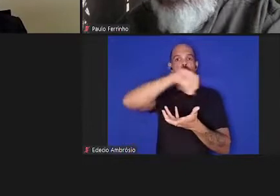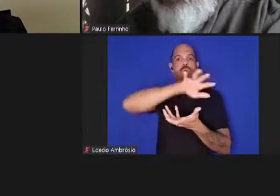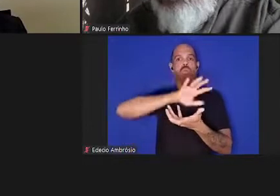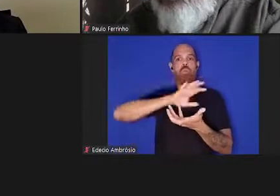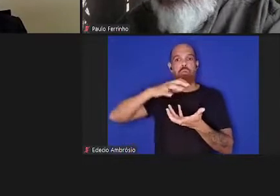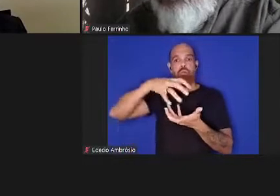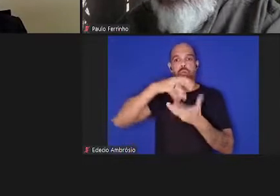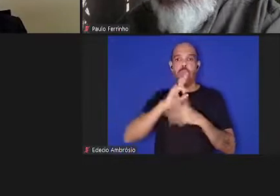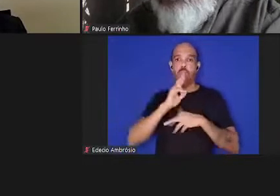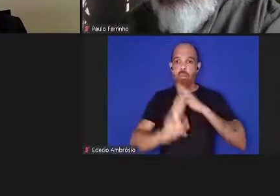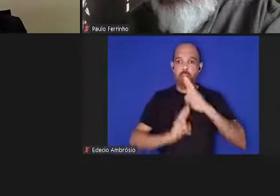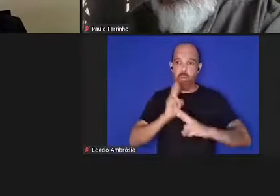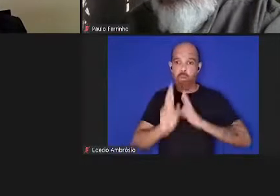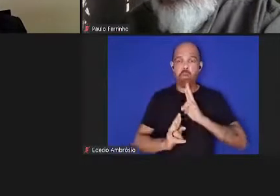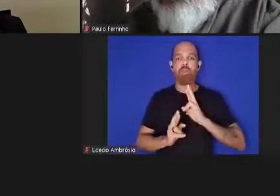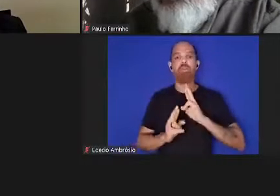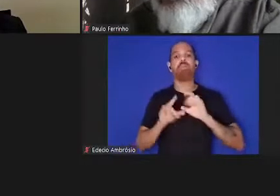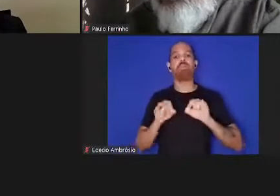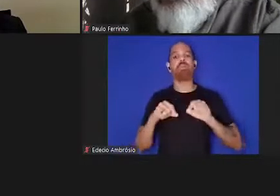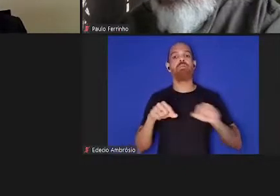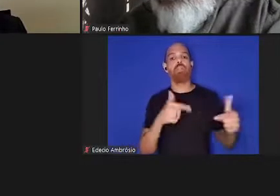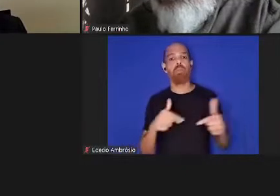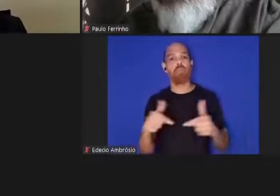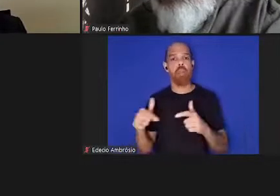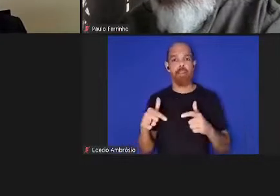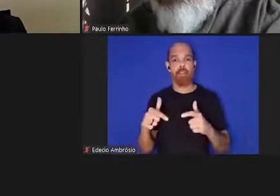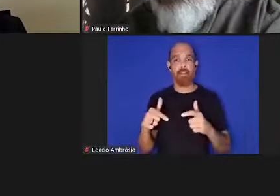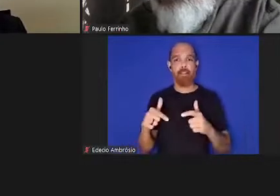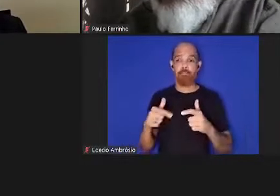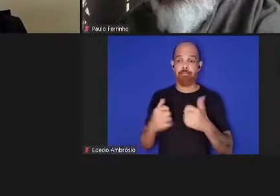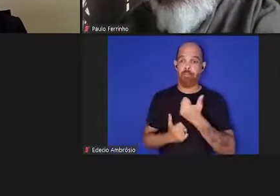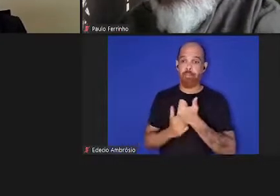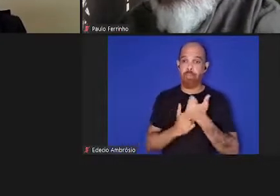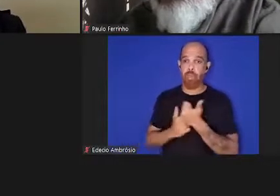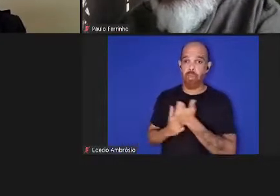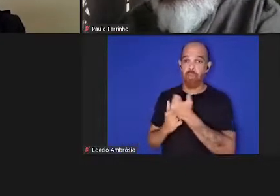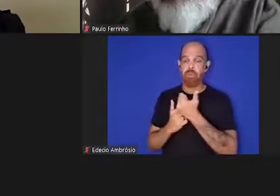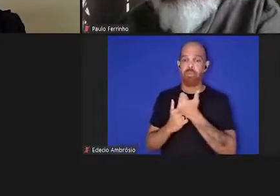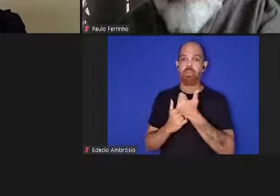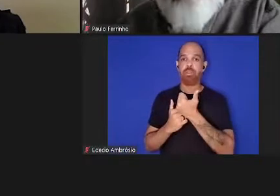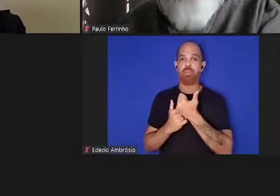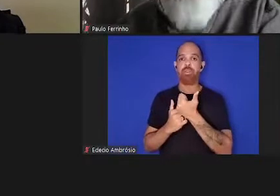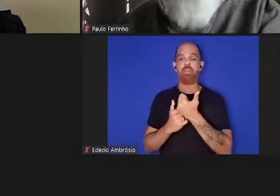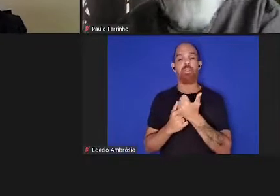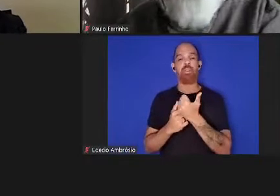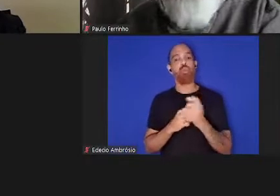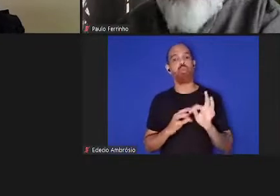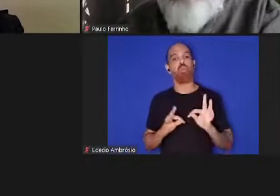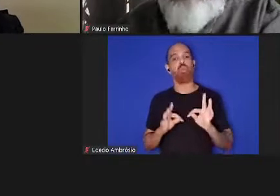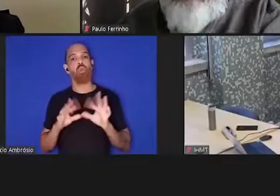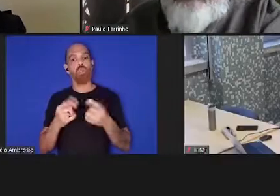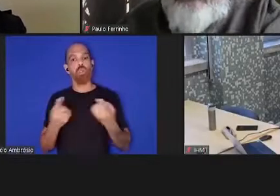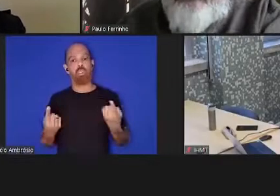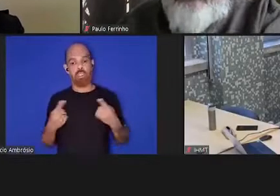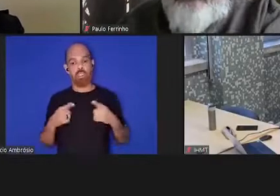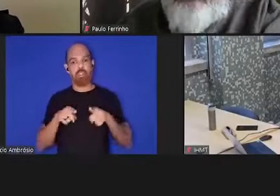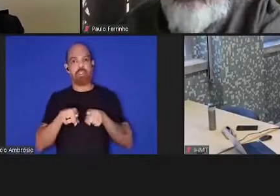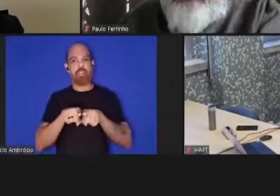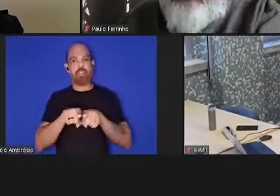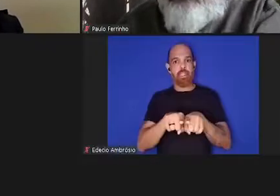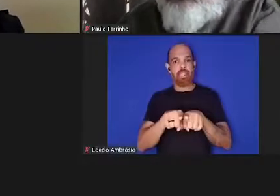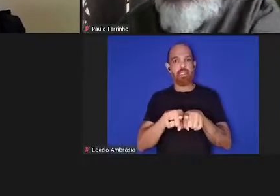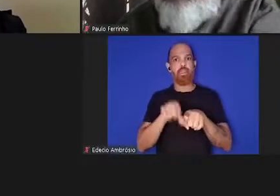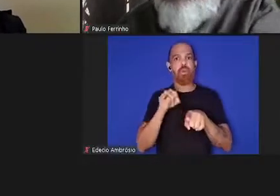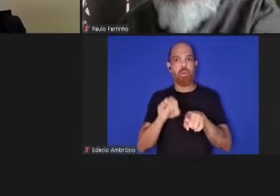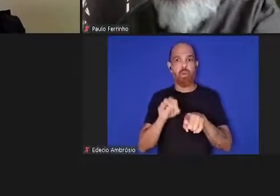do trabalho, através da colaboração, através de todas as sinergias que se criam entre comunidades